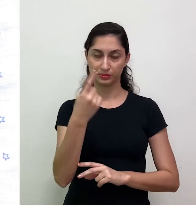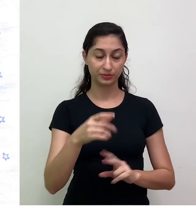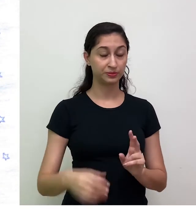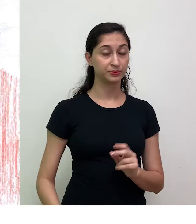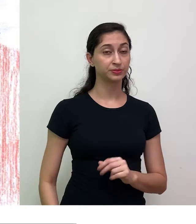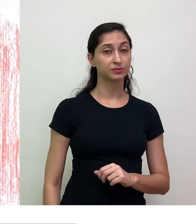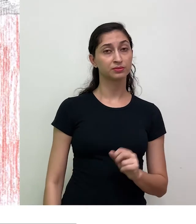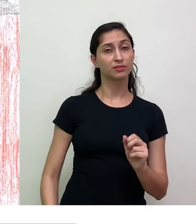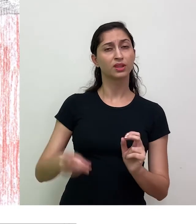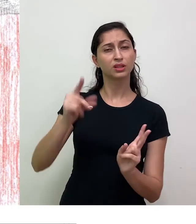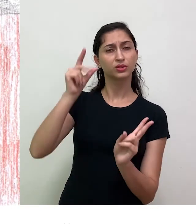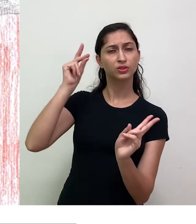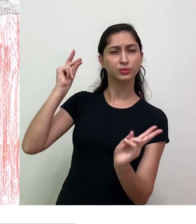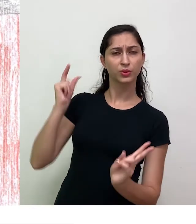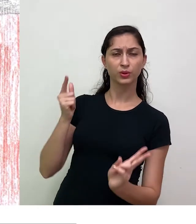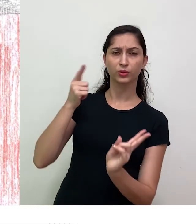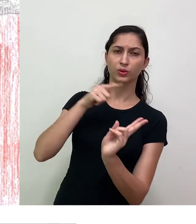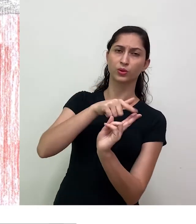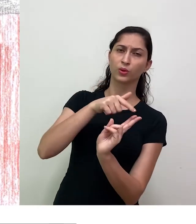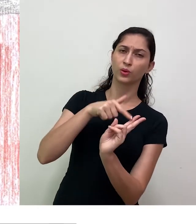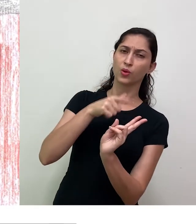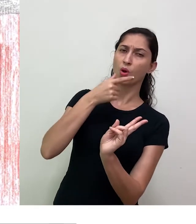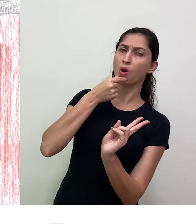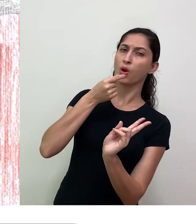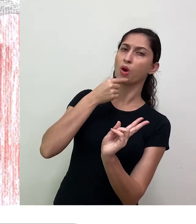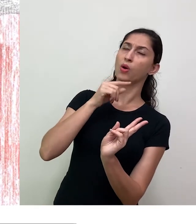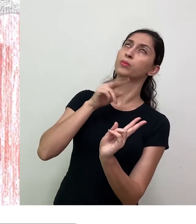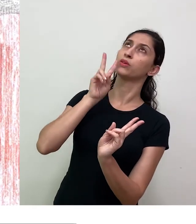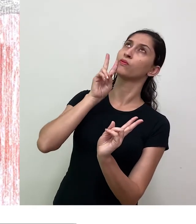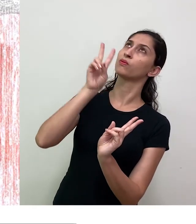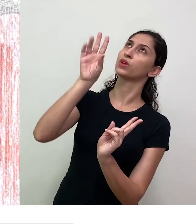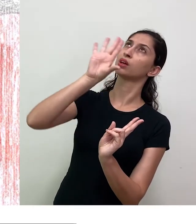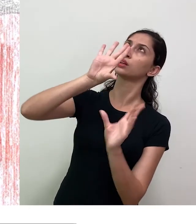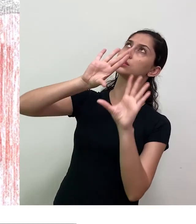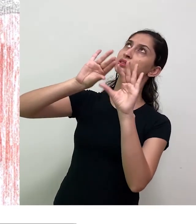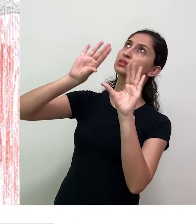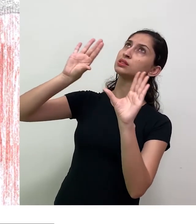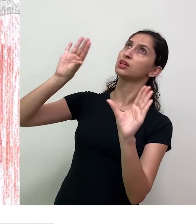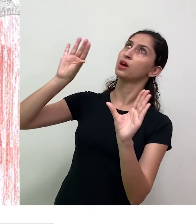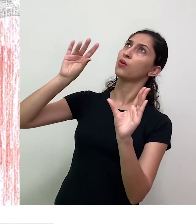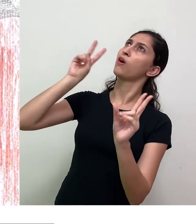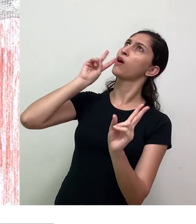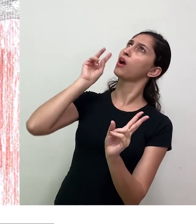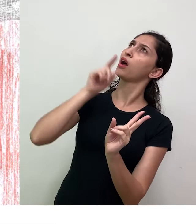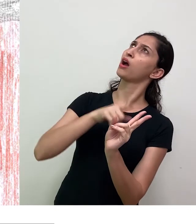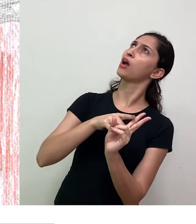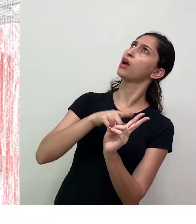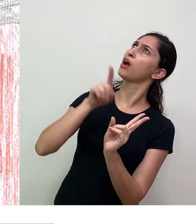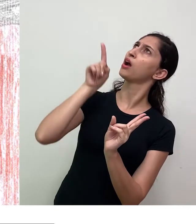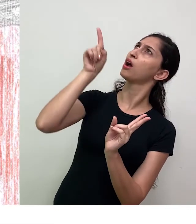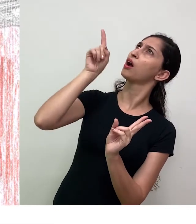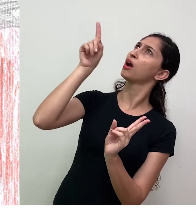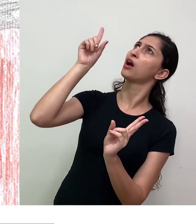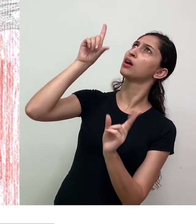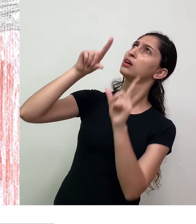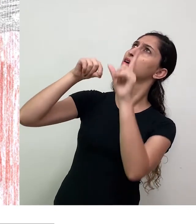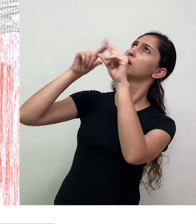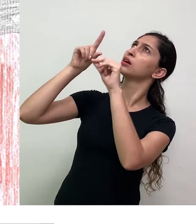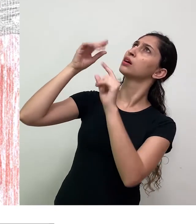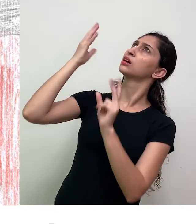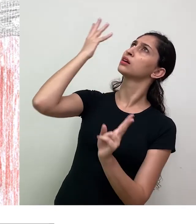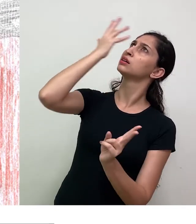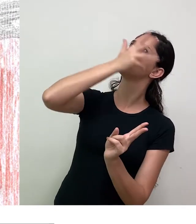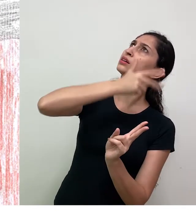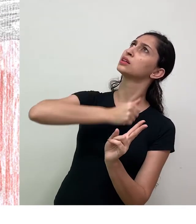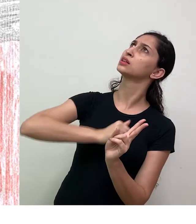assim. Antigamente, os dois estavam deitados, olhando para o céu, até que um deles apontou para as estrelas e